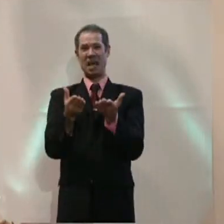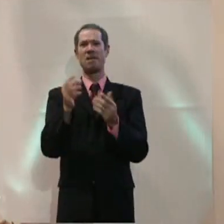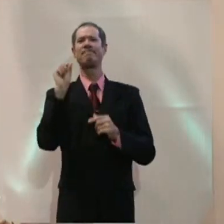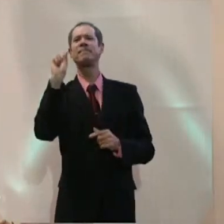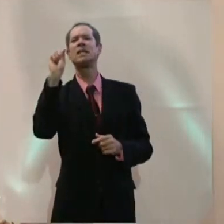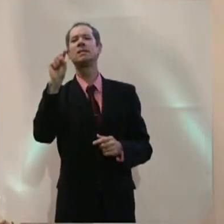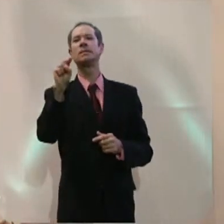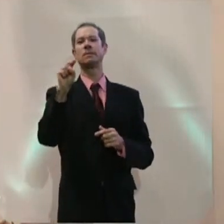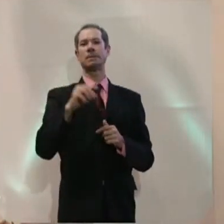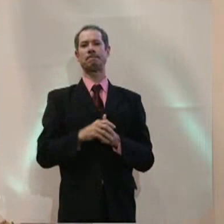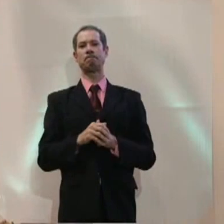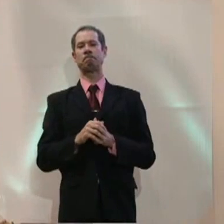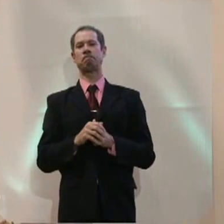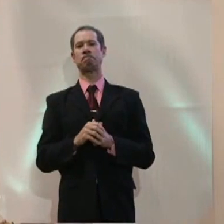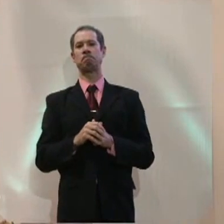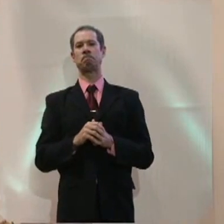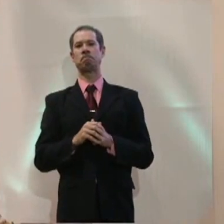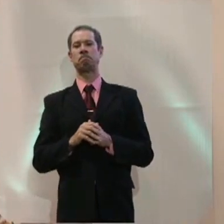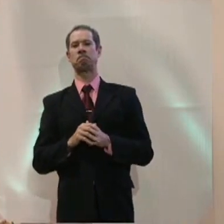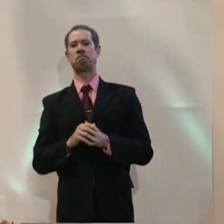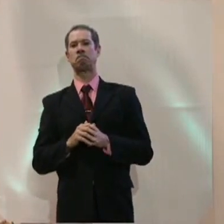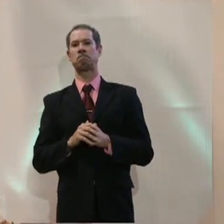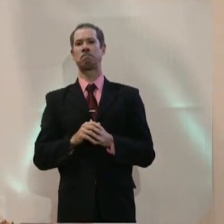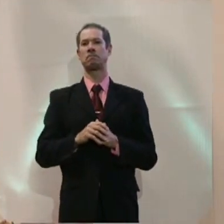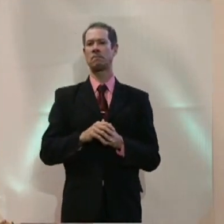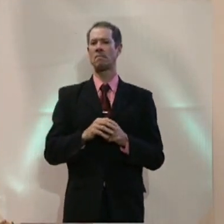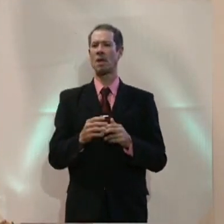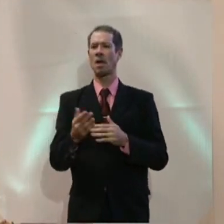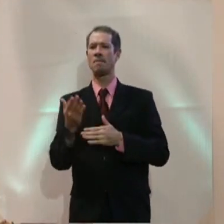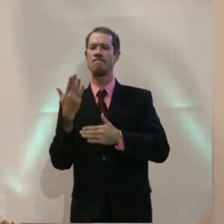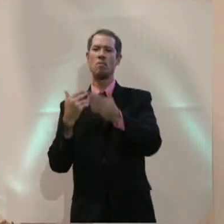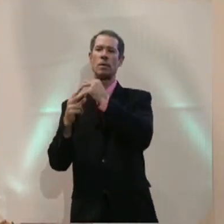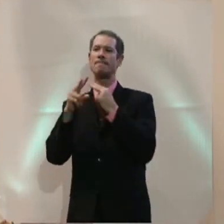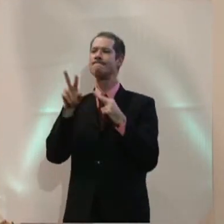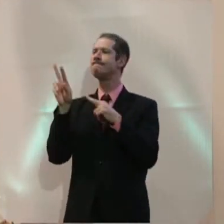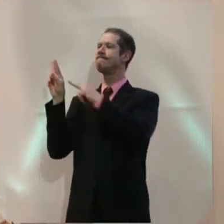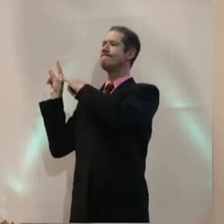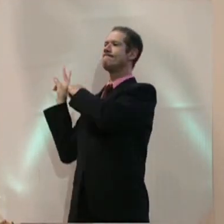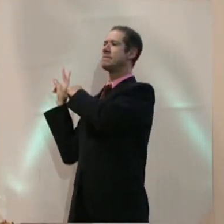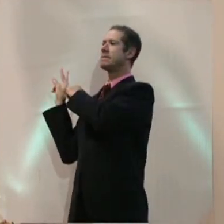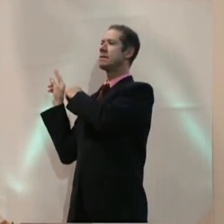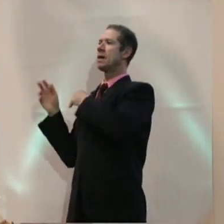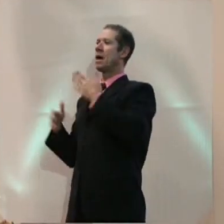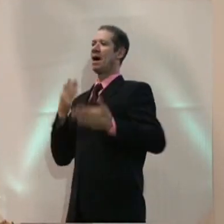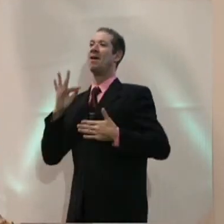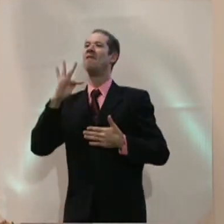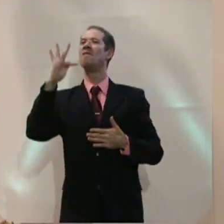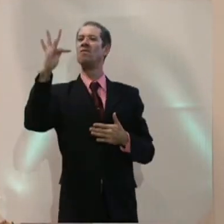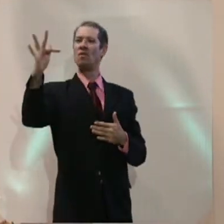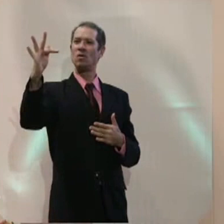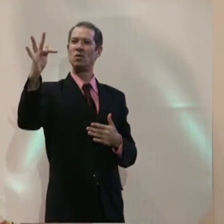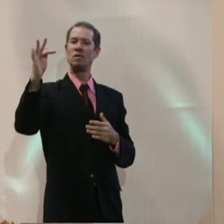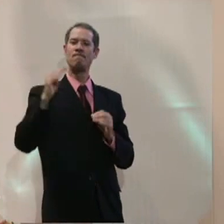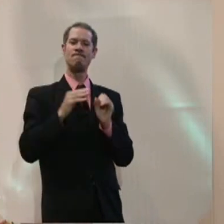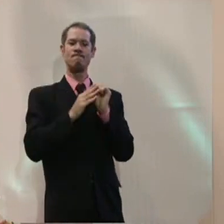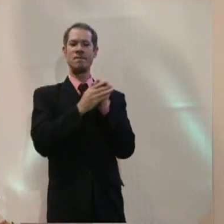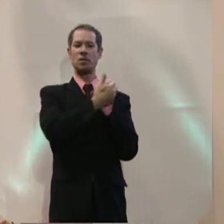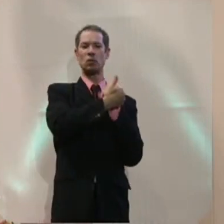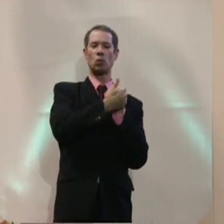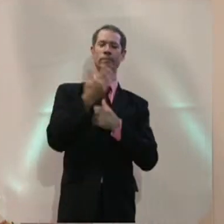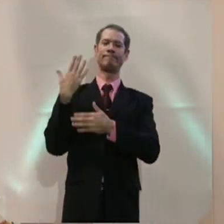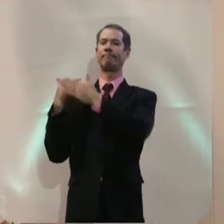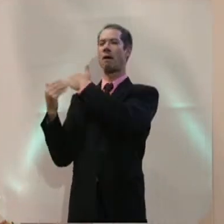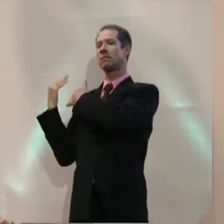você? O que entra e olha para o passado como motivação para o futuro, ou que ficou escondido no